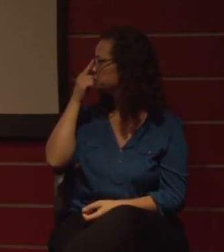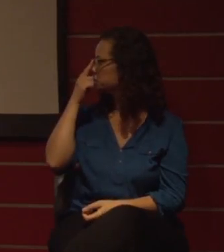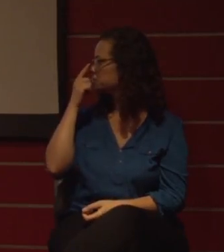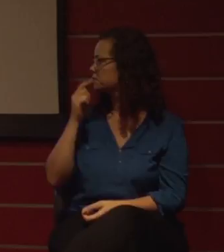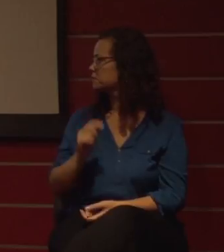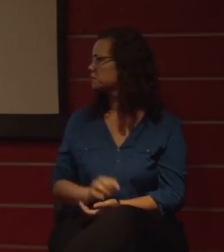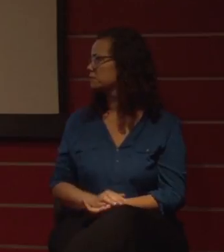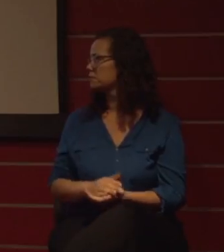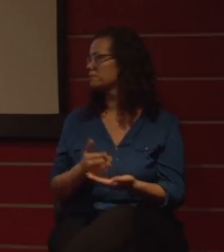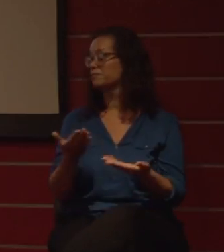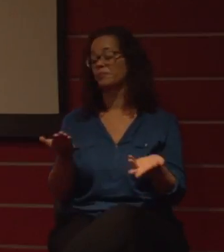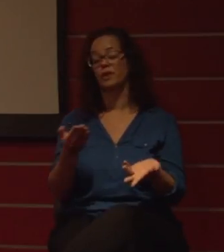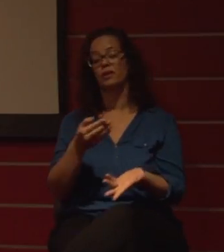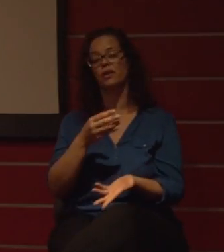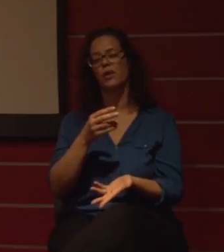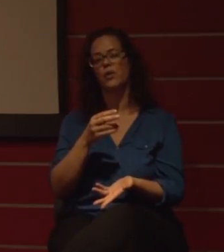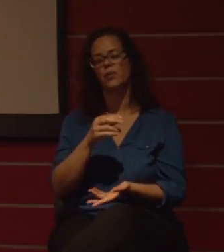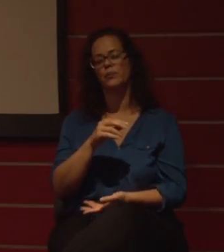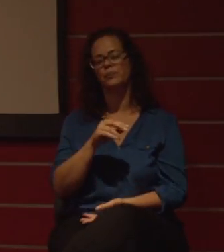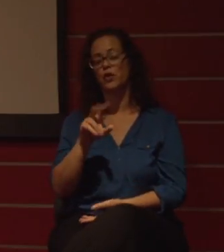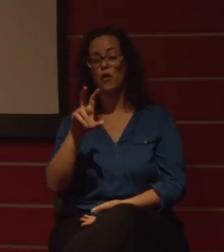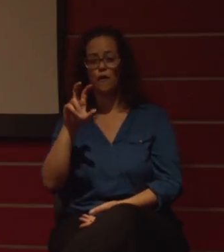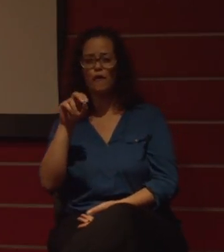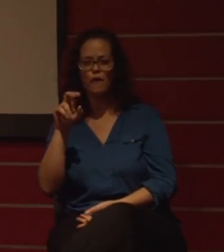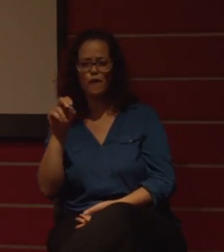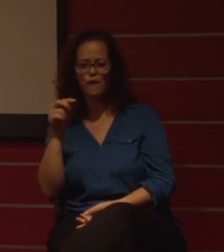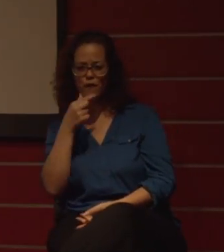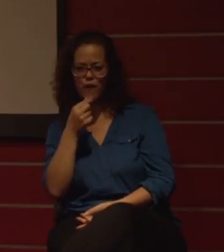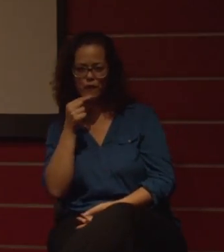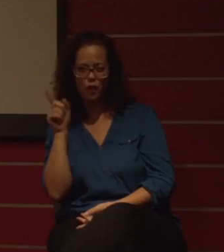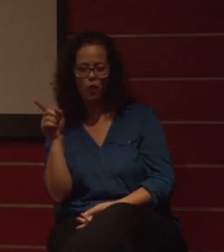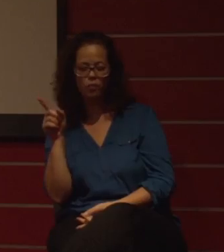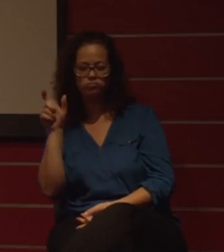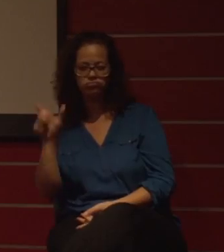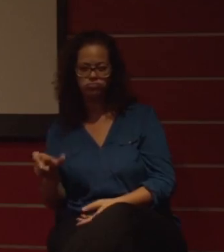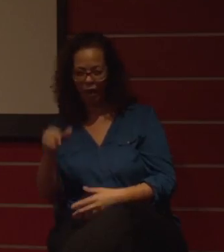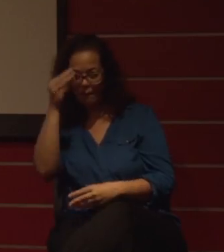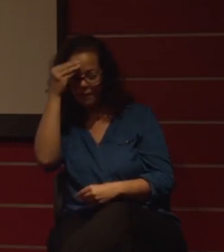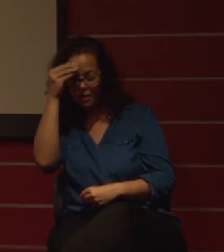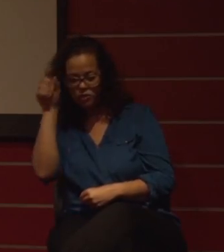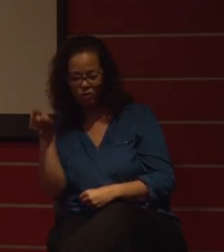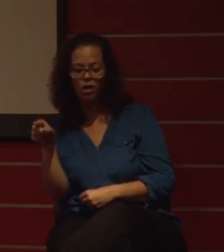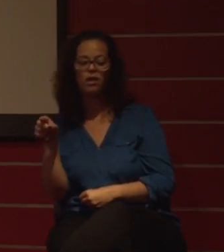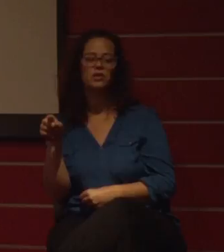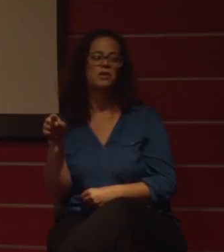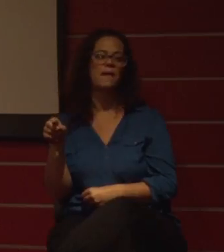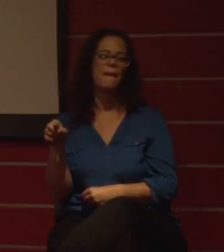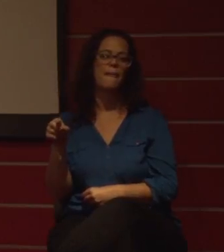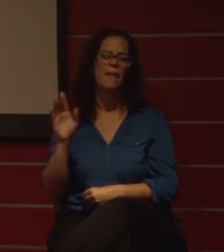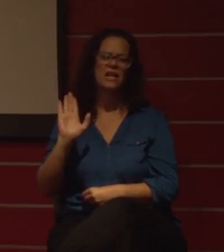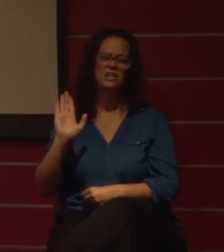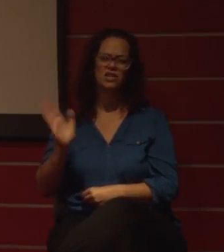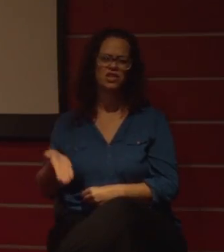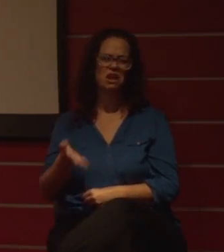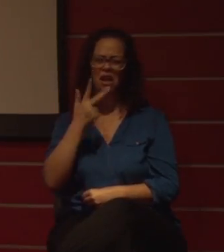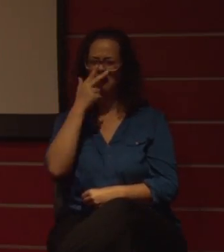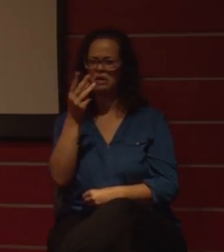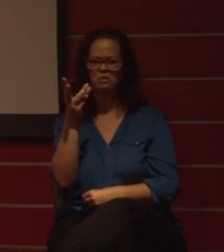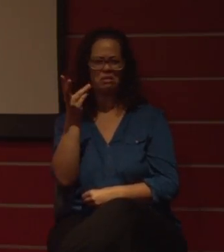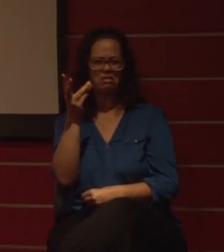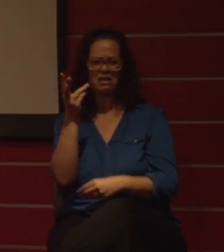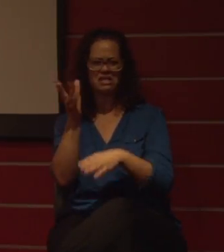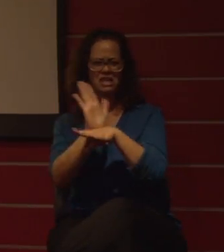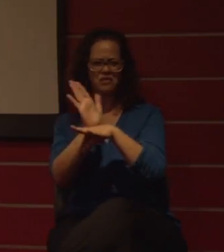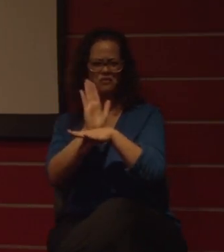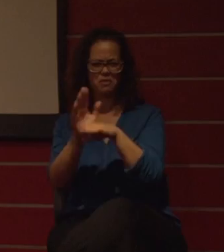porque inclusive o avô a e o personagem do avô né aquele personagem que que que se não me engano já já é o terceiro filme do